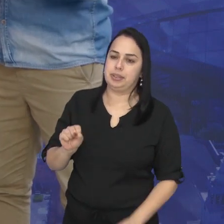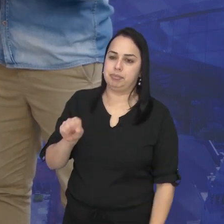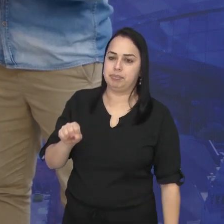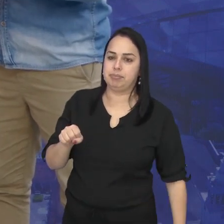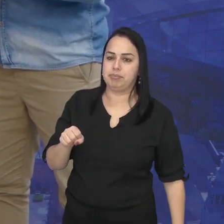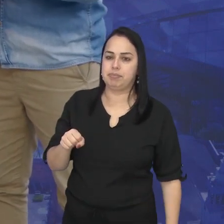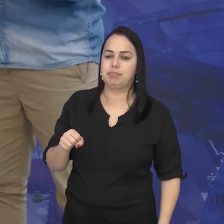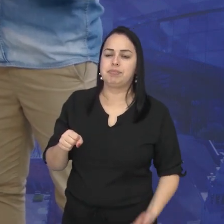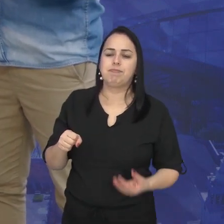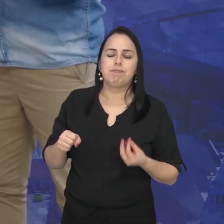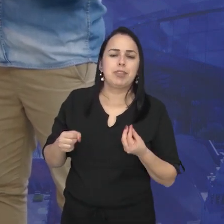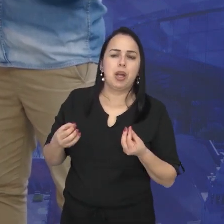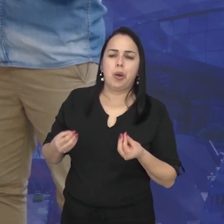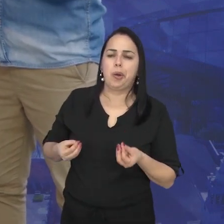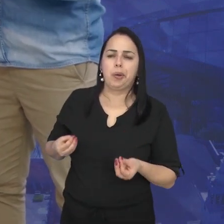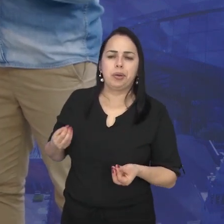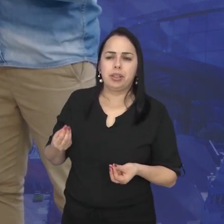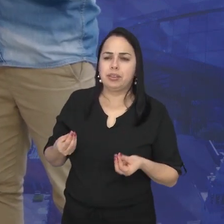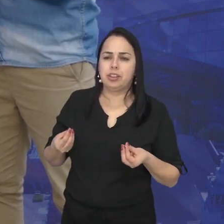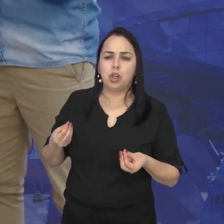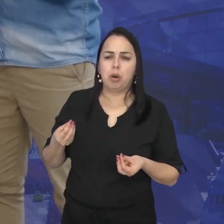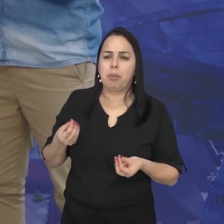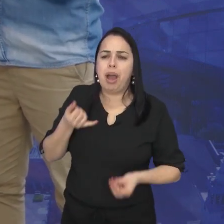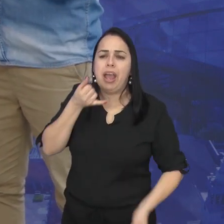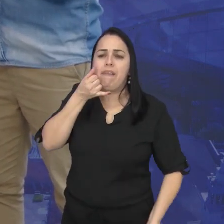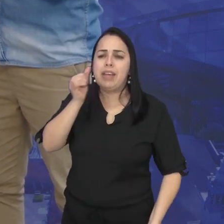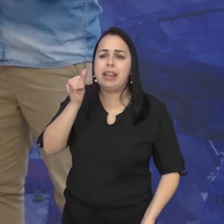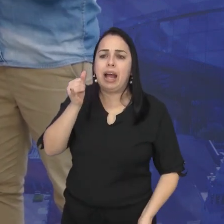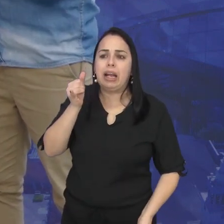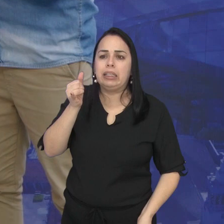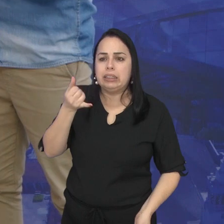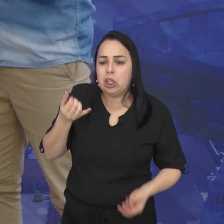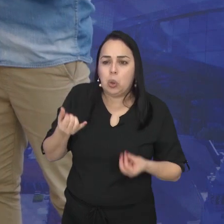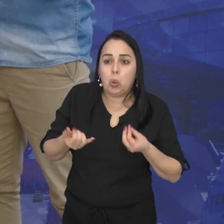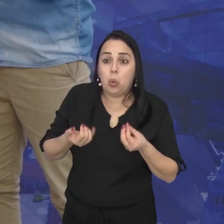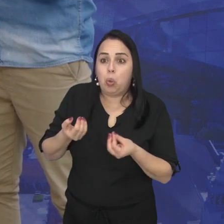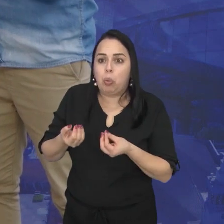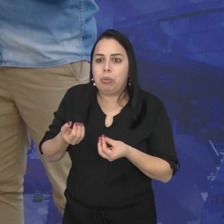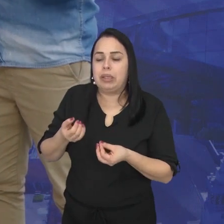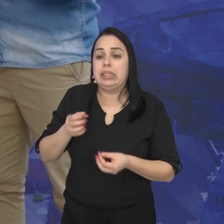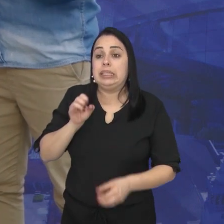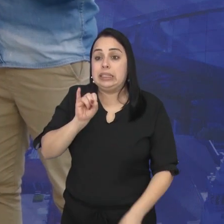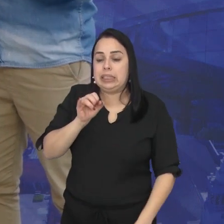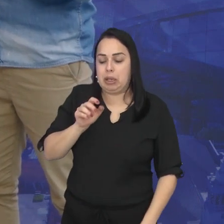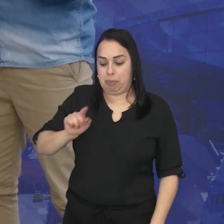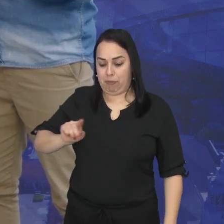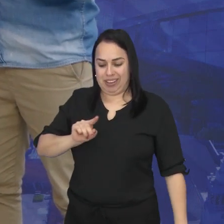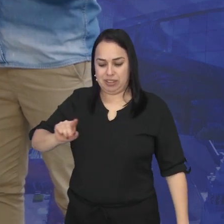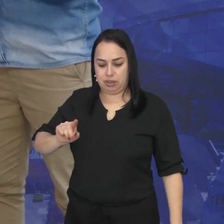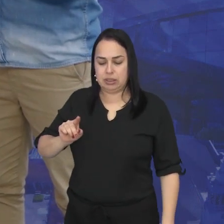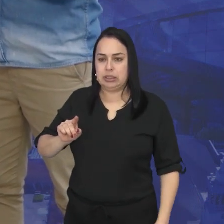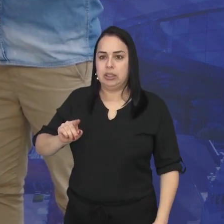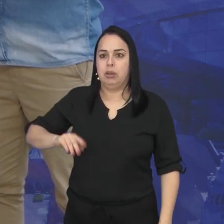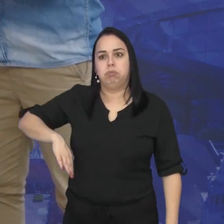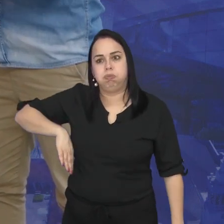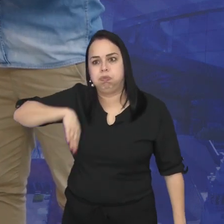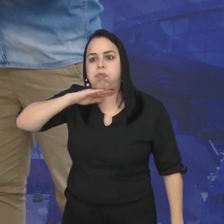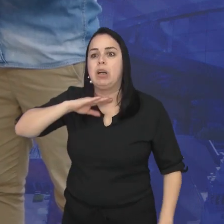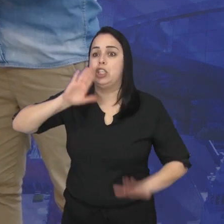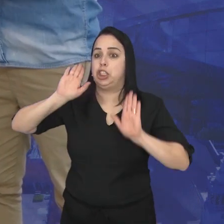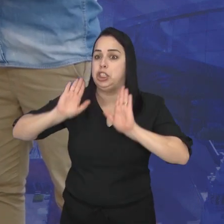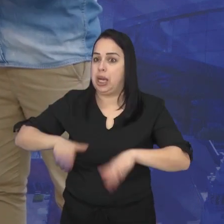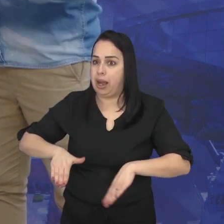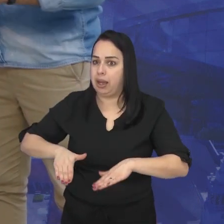encaminhando para isso mesmo. Como prevenir, e se por um acaso o professor ele chegou